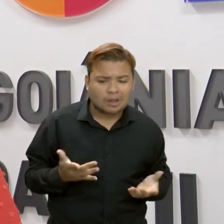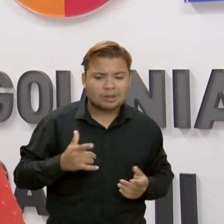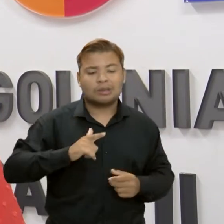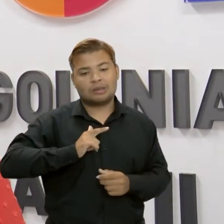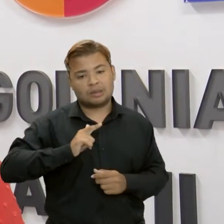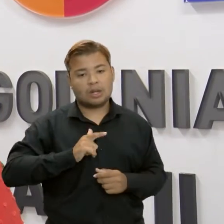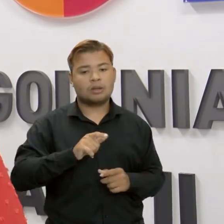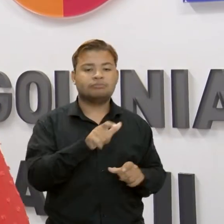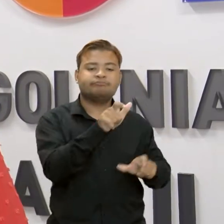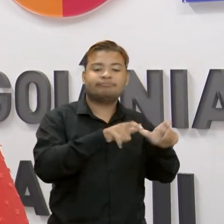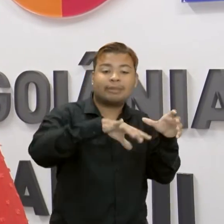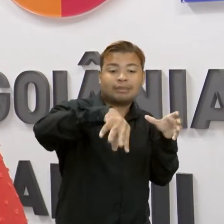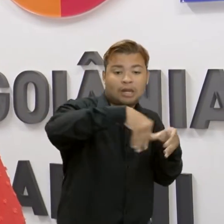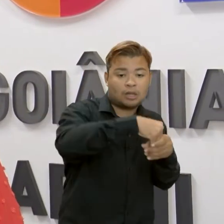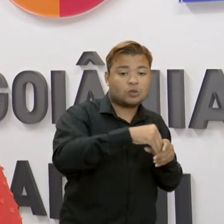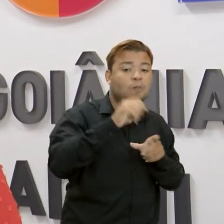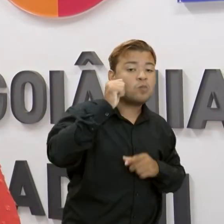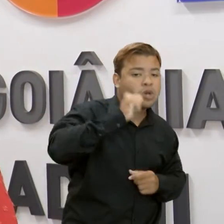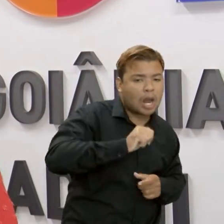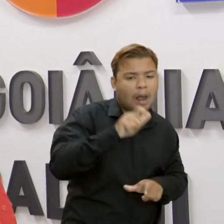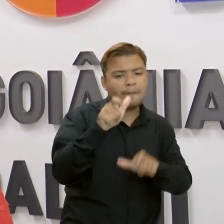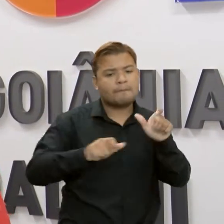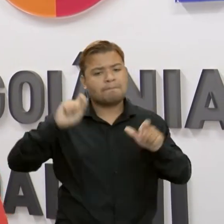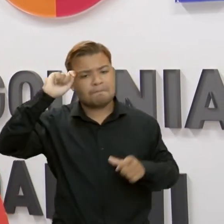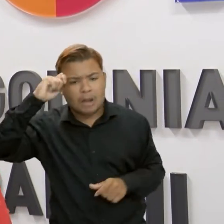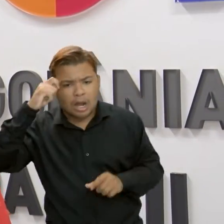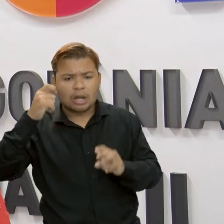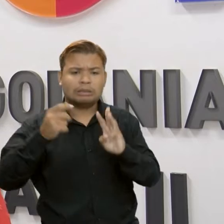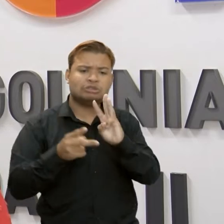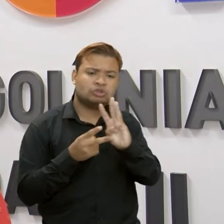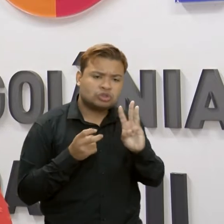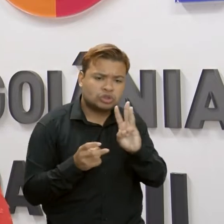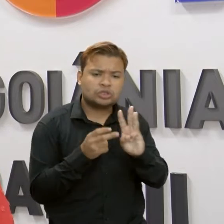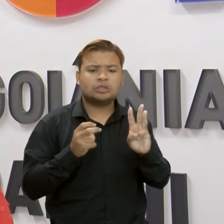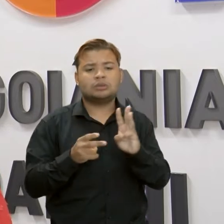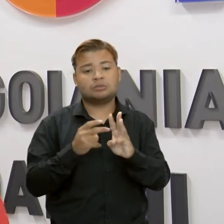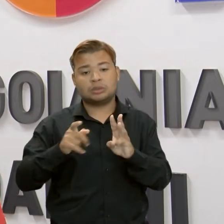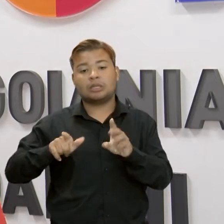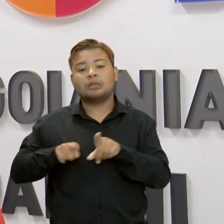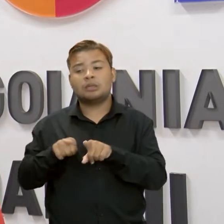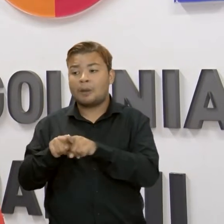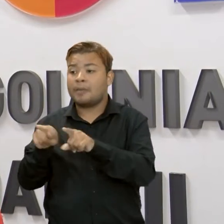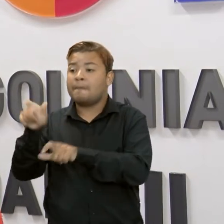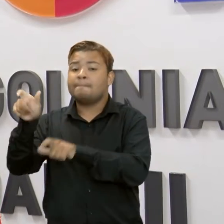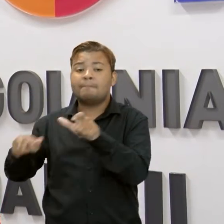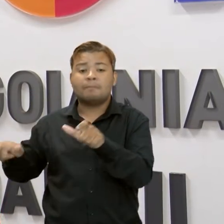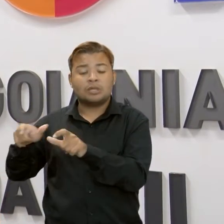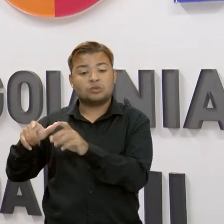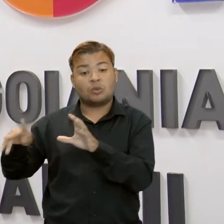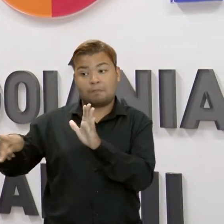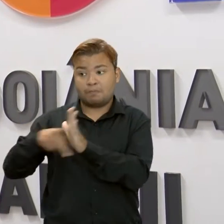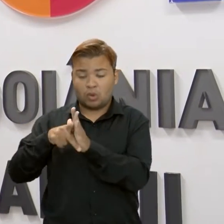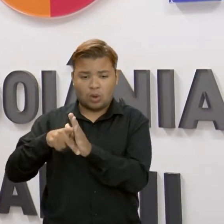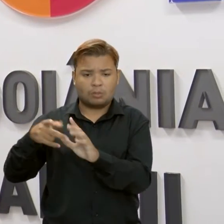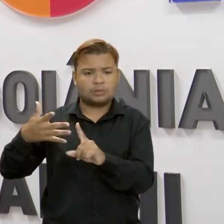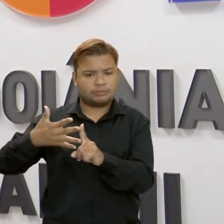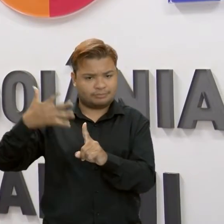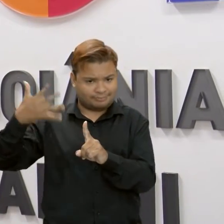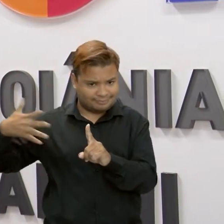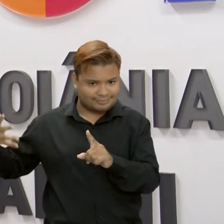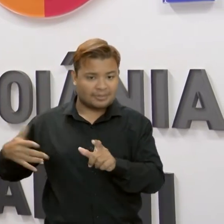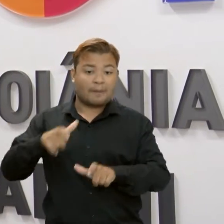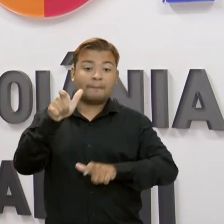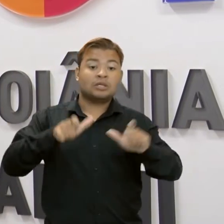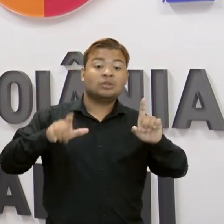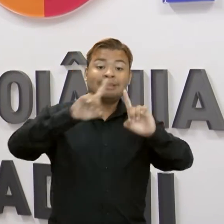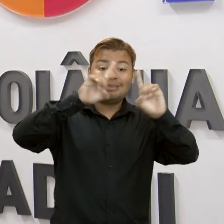composição mulheres, pessoas pretas, indígenas, membros do grupo LGBTQIAPN+, pessoas com